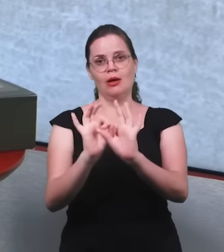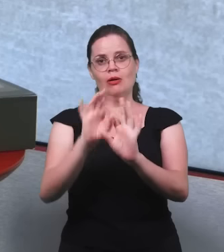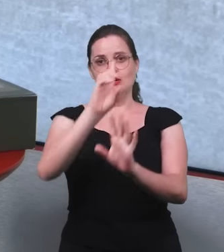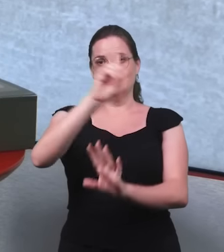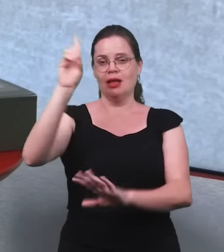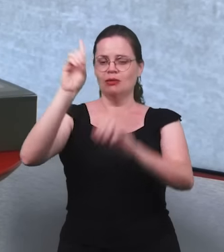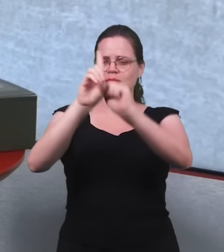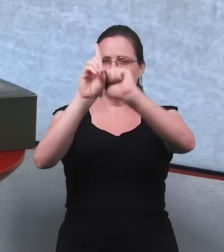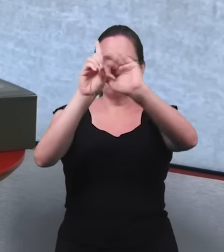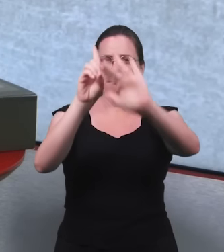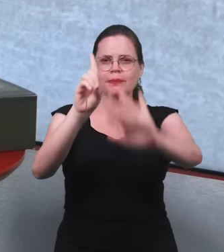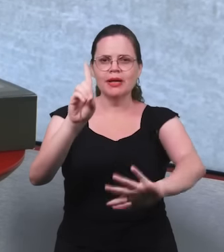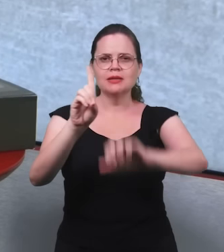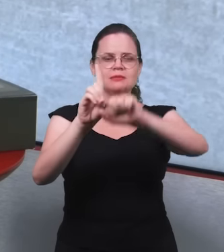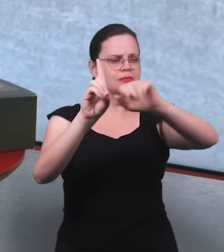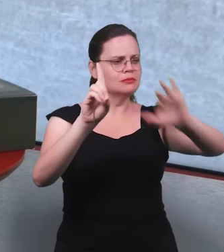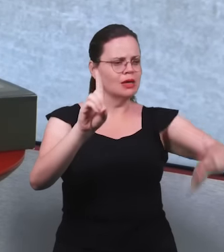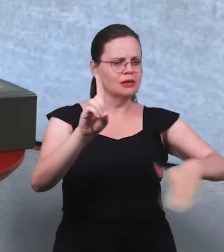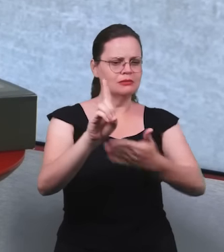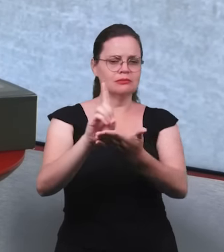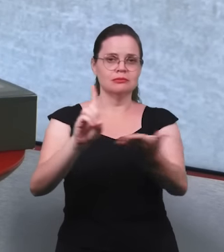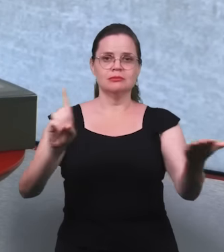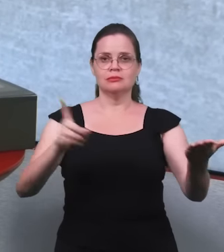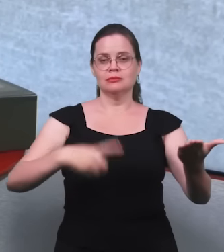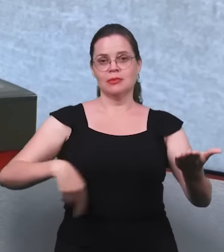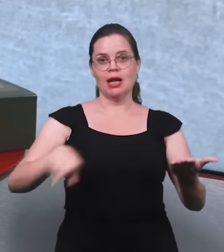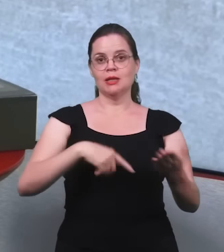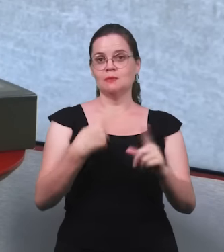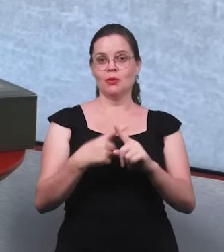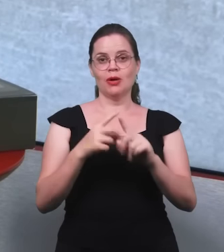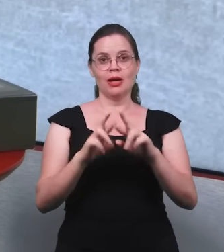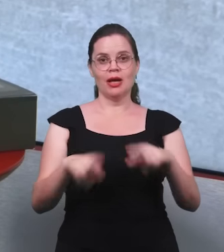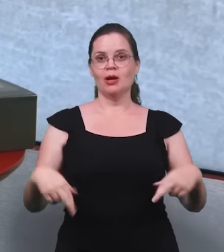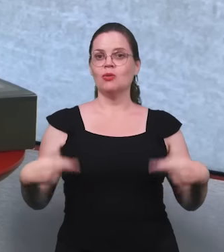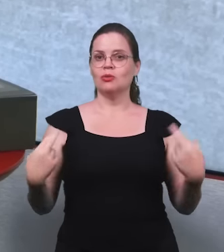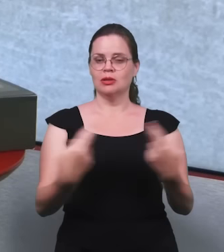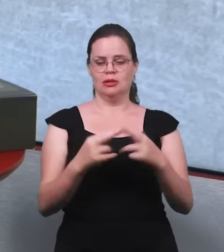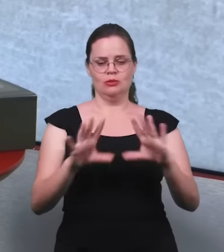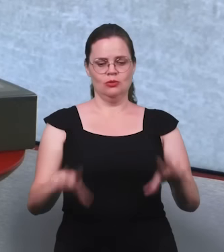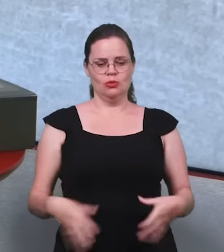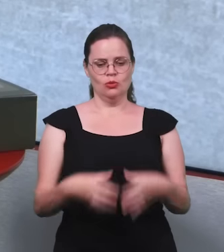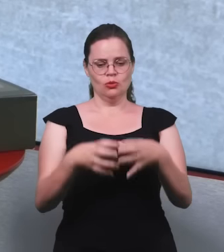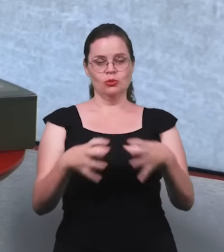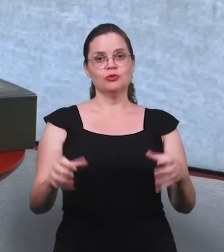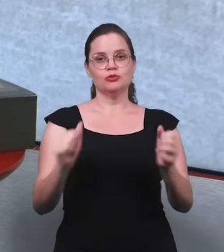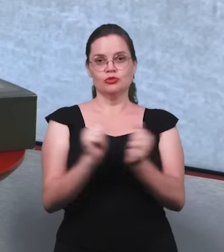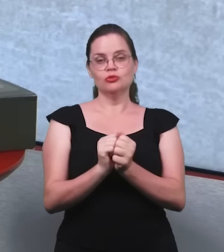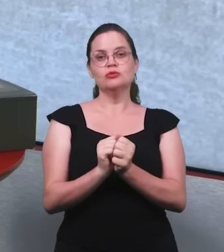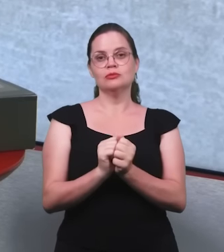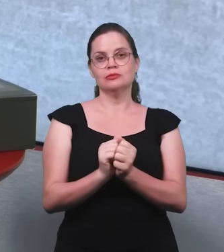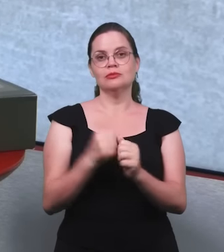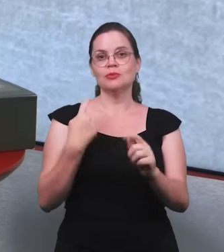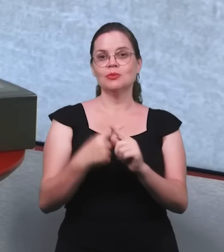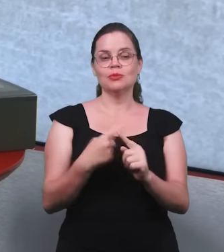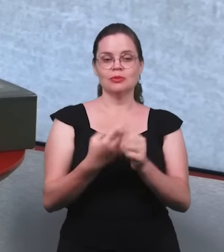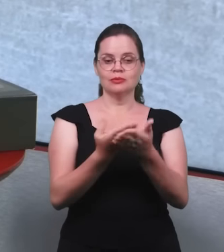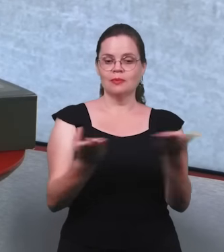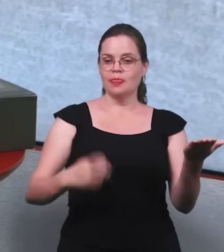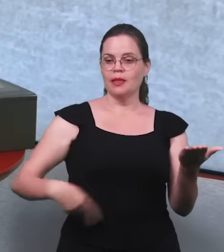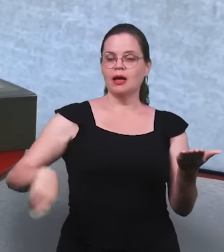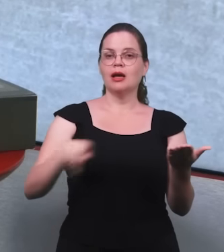Deus, aquelas que Deus tem para os seus servos, quando eles estão reunidos de forma coletiva, ou seja, quando eles